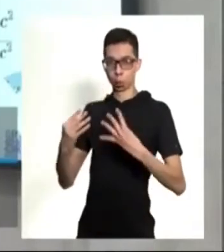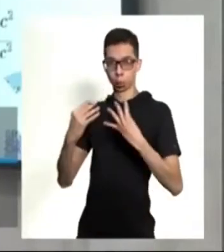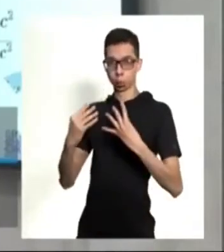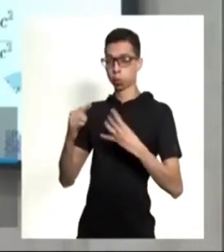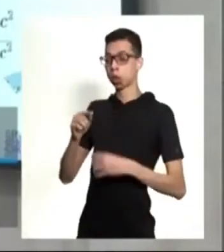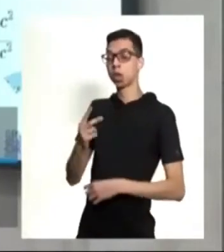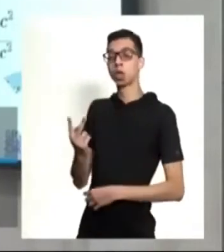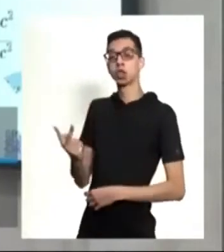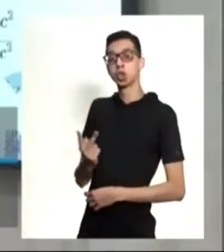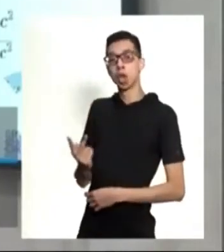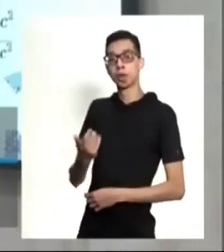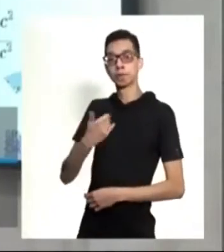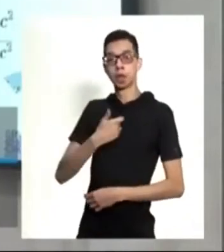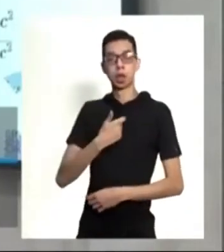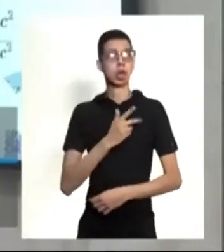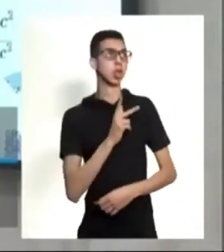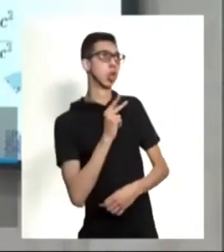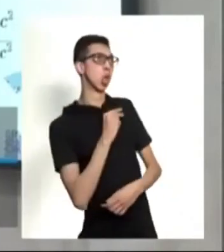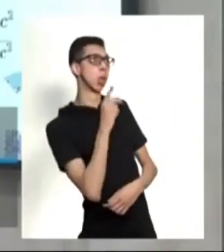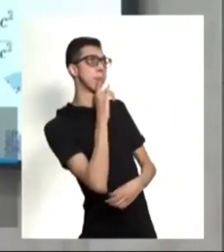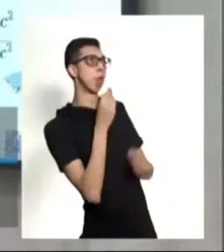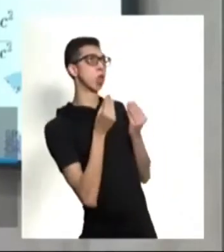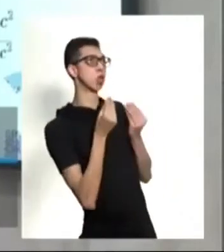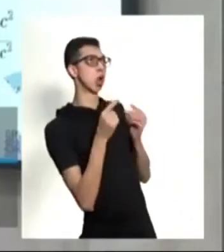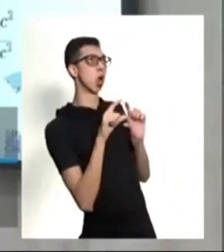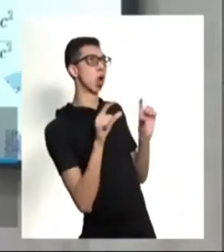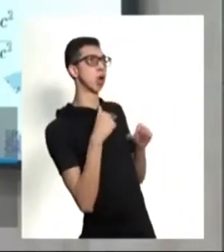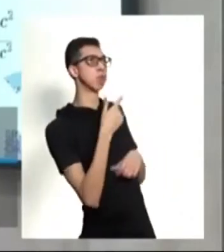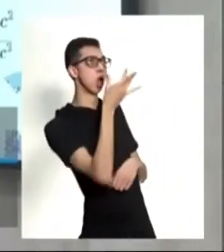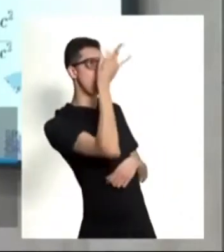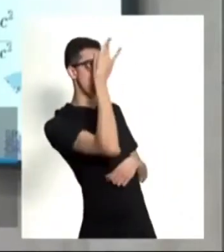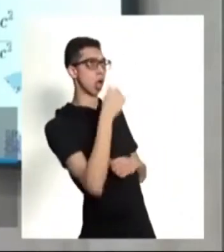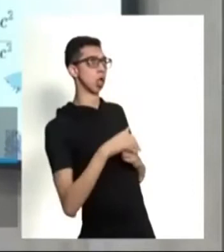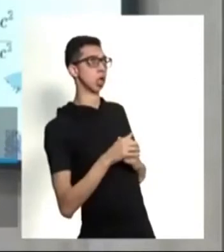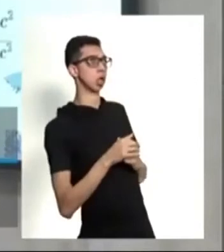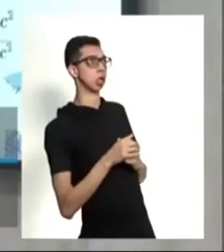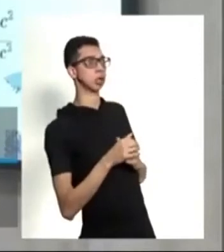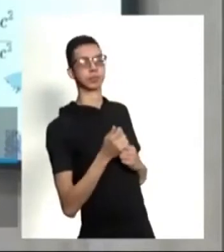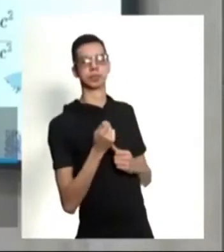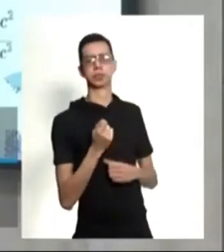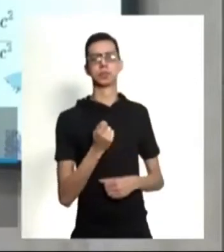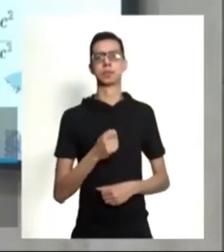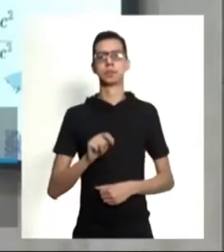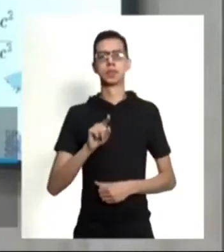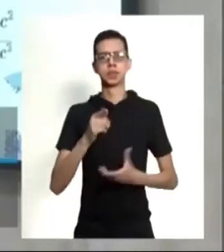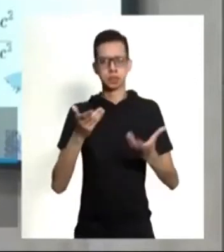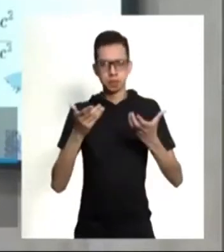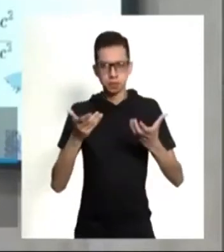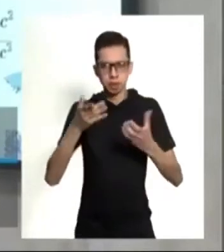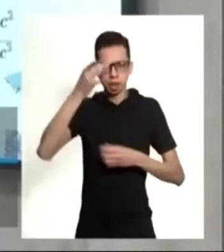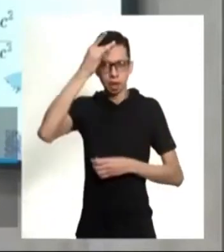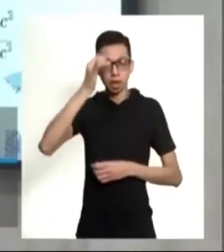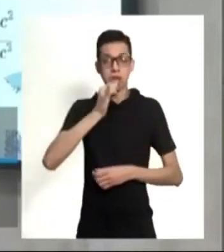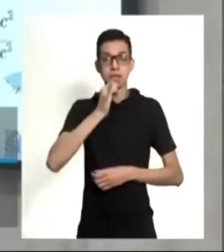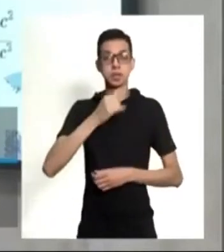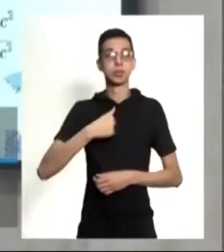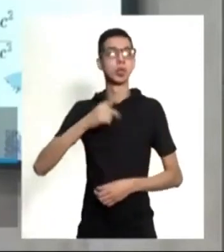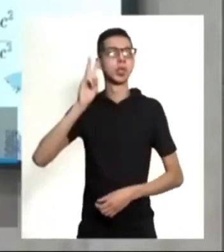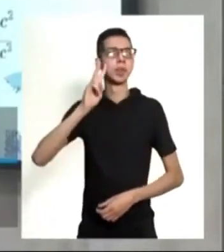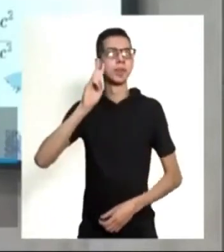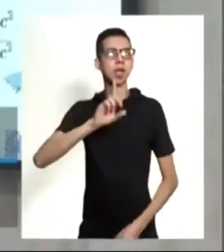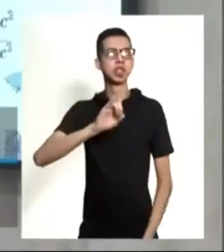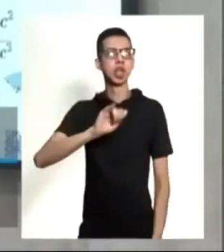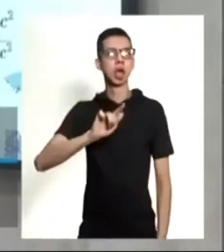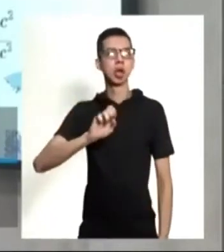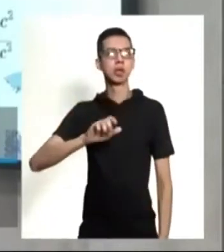guardar essa fórmula? Não precisa. Chega aí. Você quer calcular, deixa eu lembrar, a diagonal do paralelepípedo, né? Sabe o que você